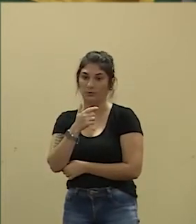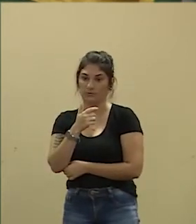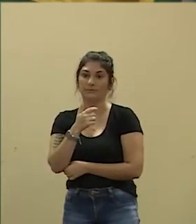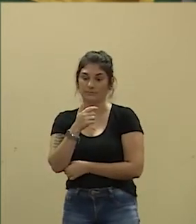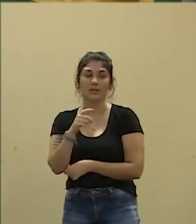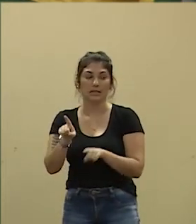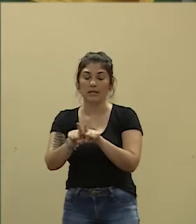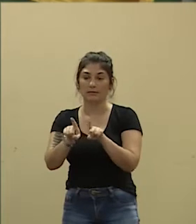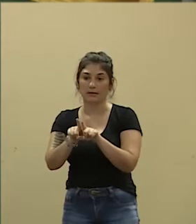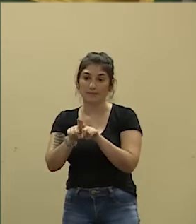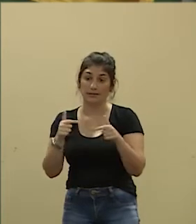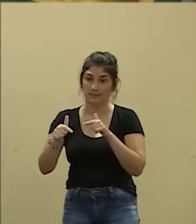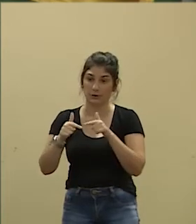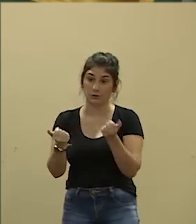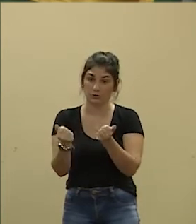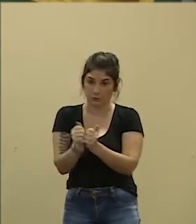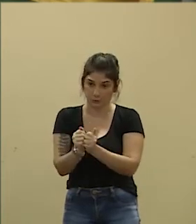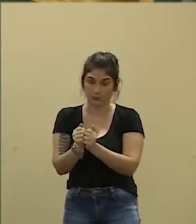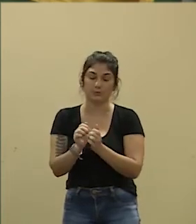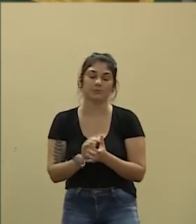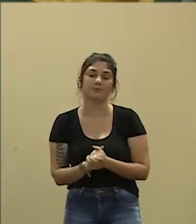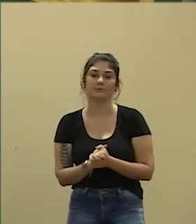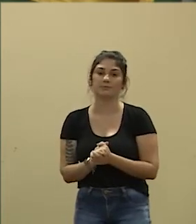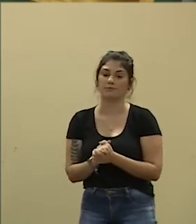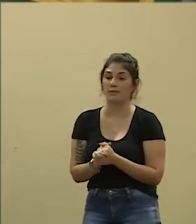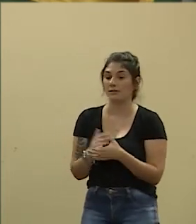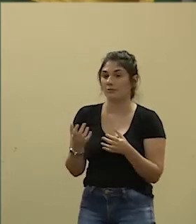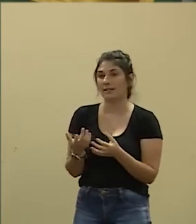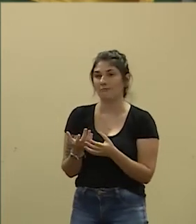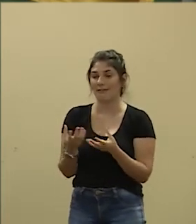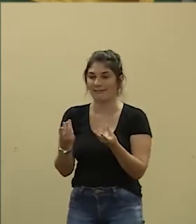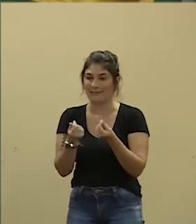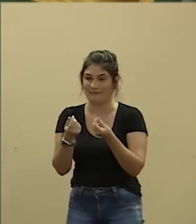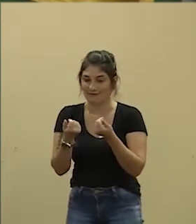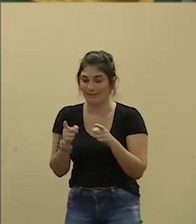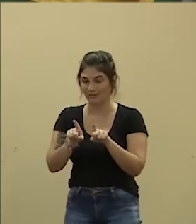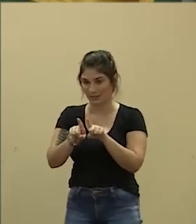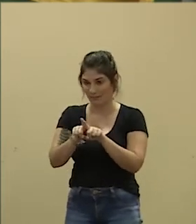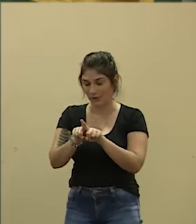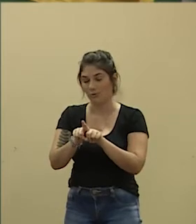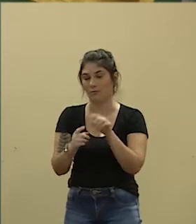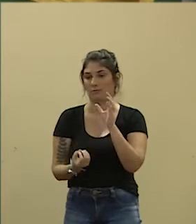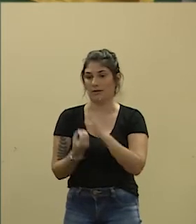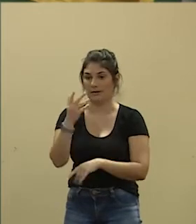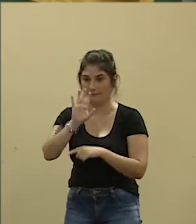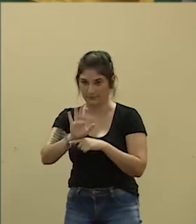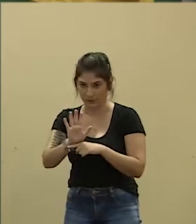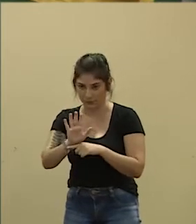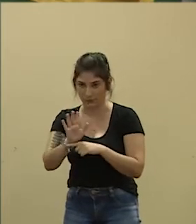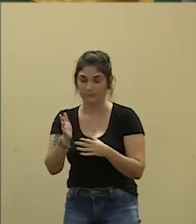então é tenham essa proximidade com a produção de vídeo também por conta dessa vivência de alguns anos que a gente